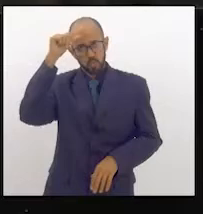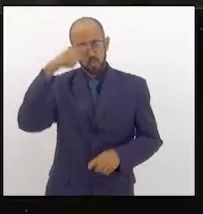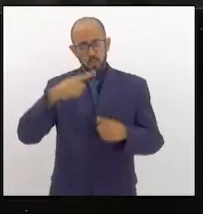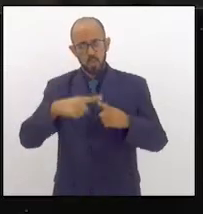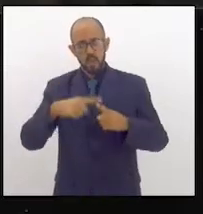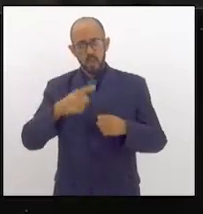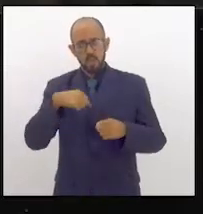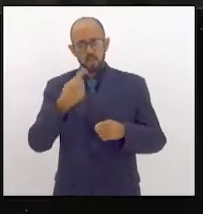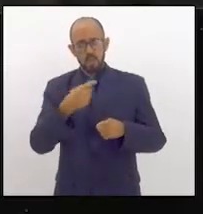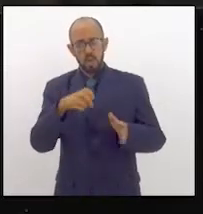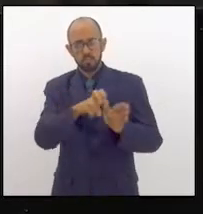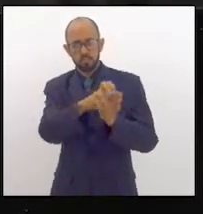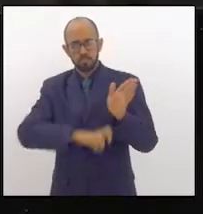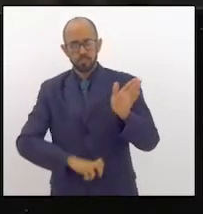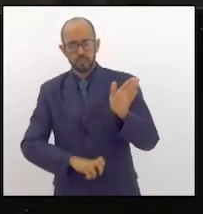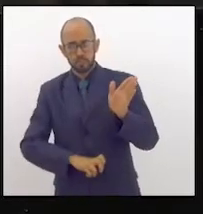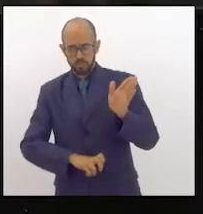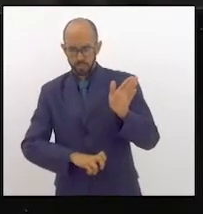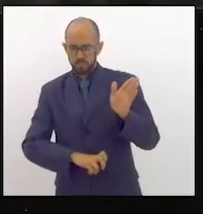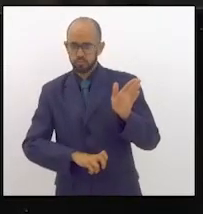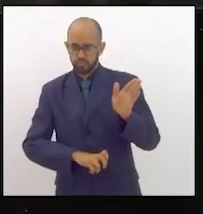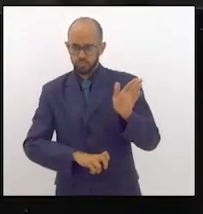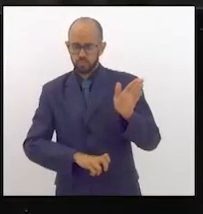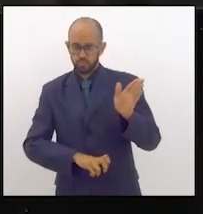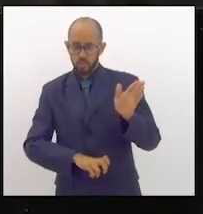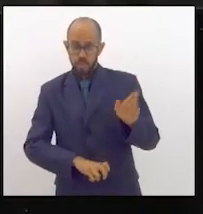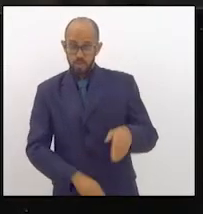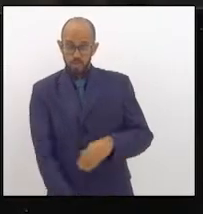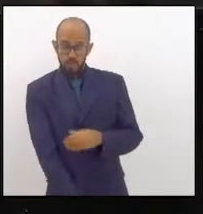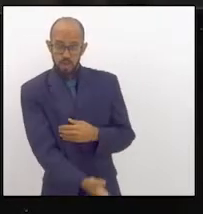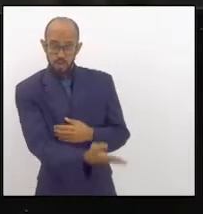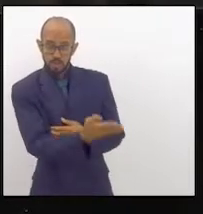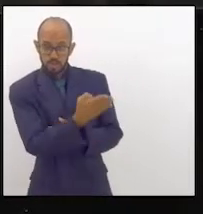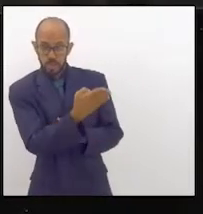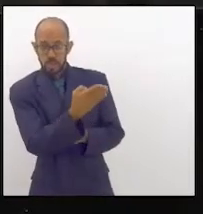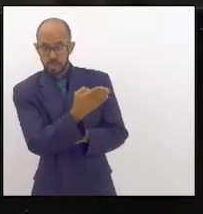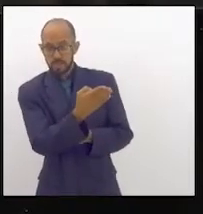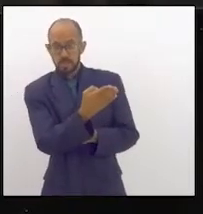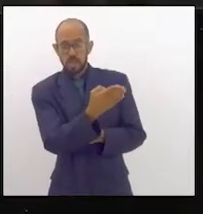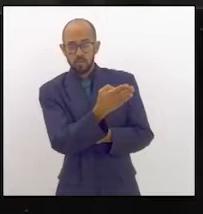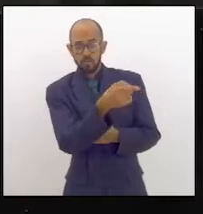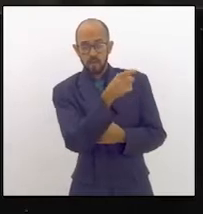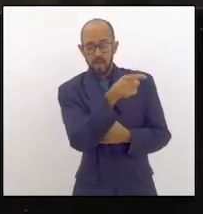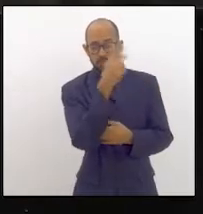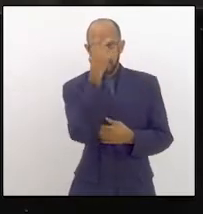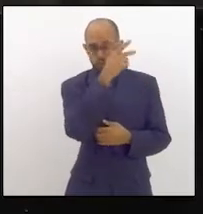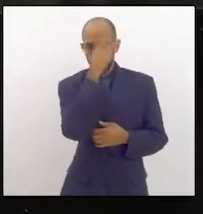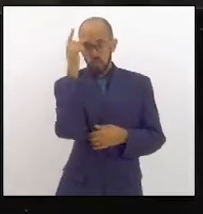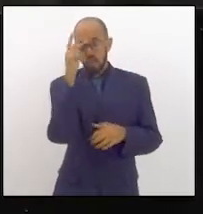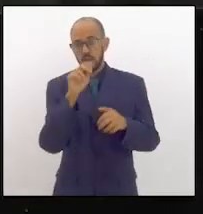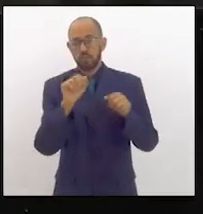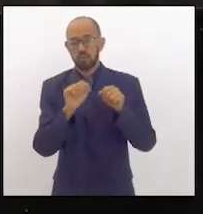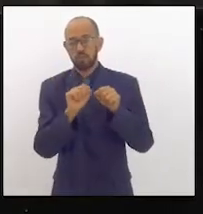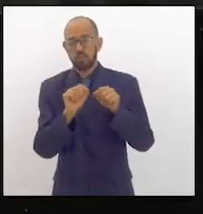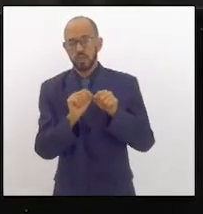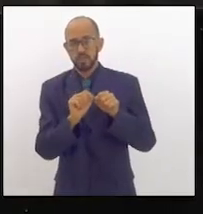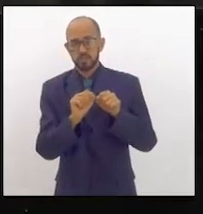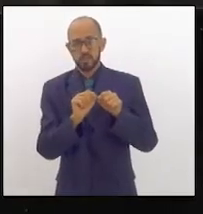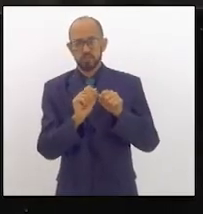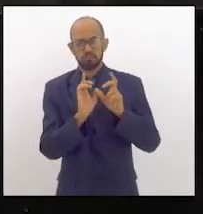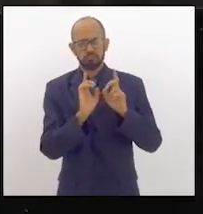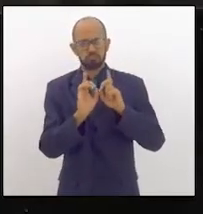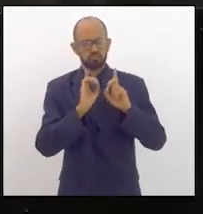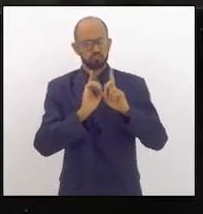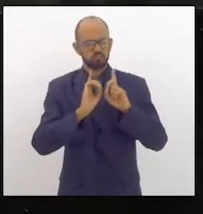impitiman mos e vossa excelência foi a pessoa que fez né o